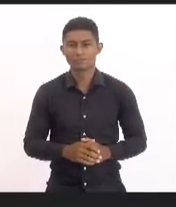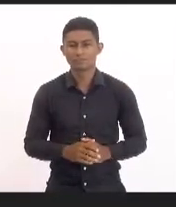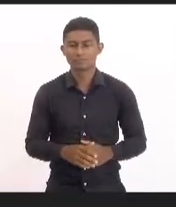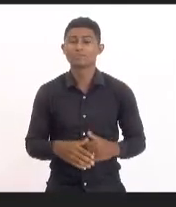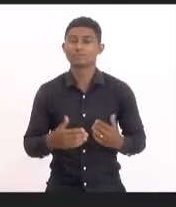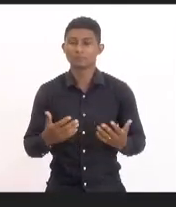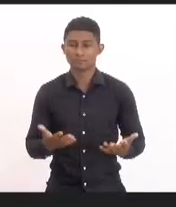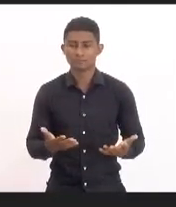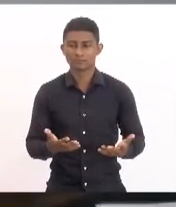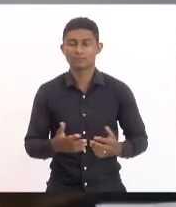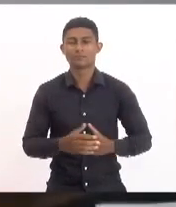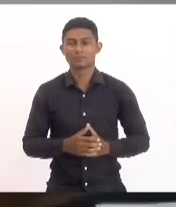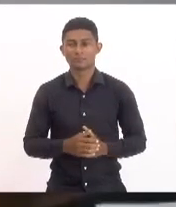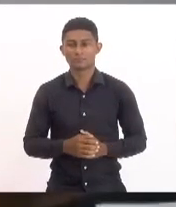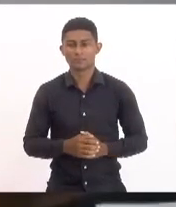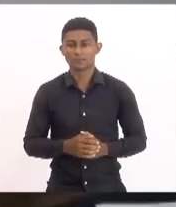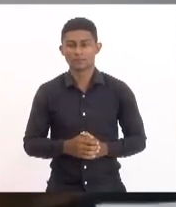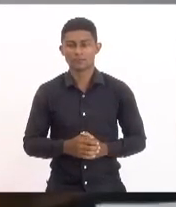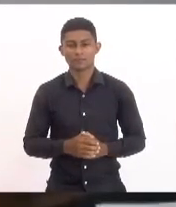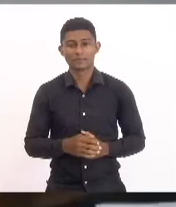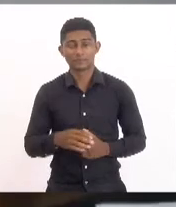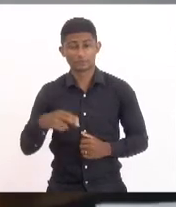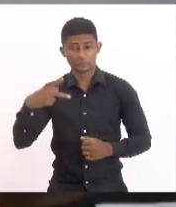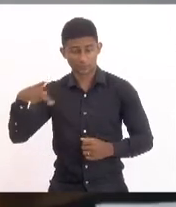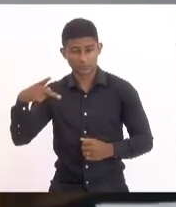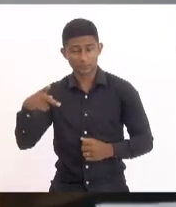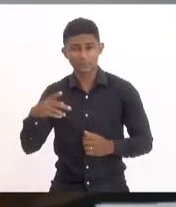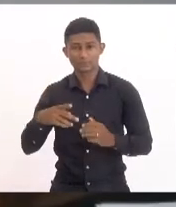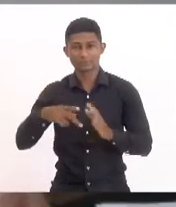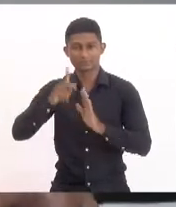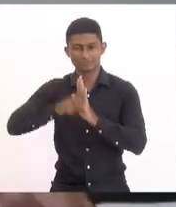trazendo também o debate, também, o projeto da Dani, para essa discussão.